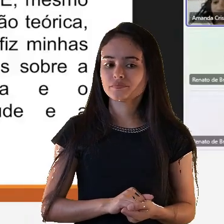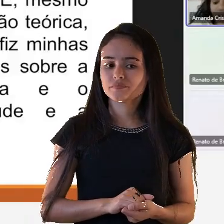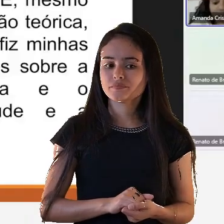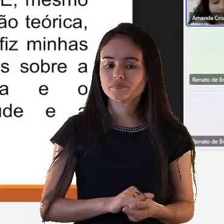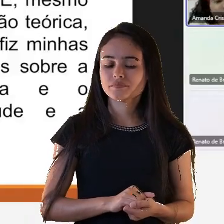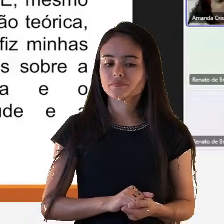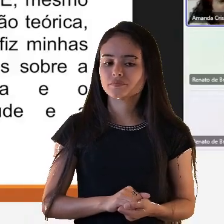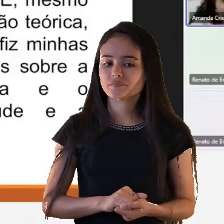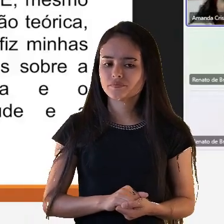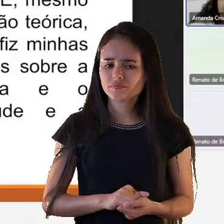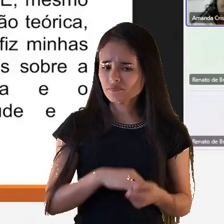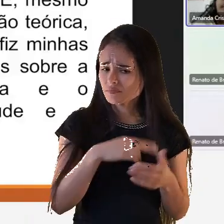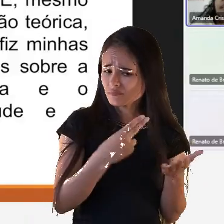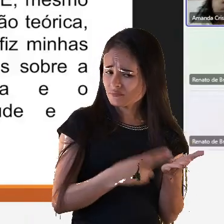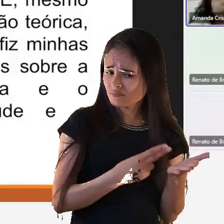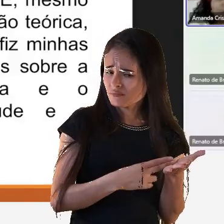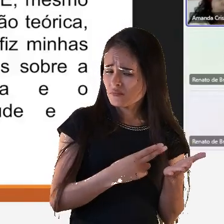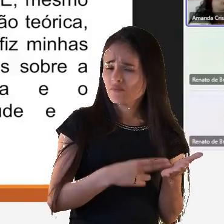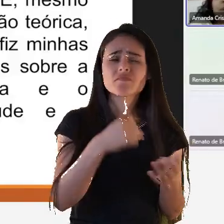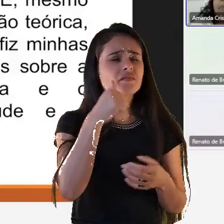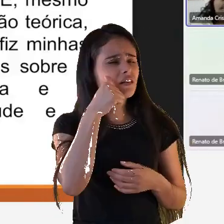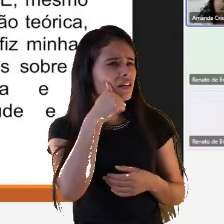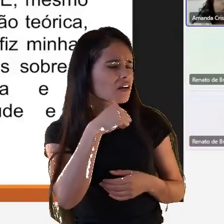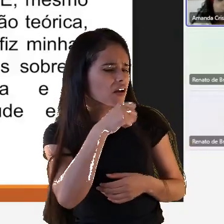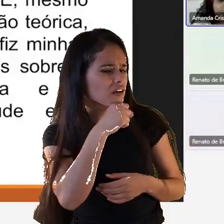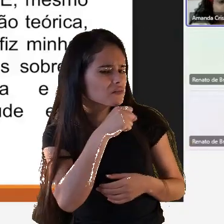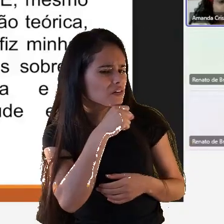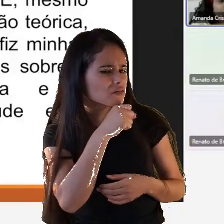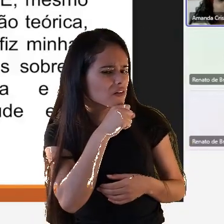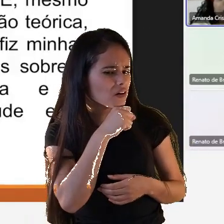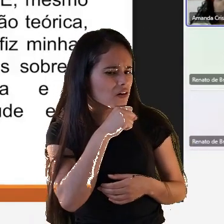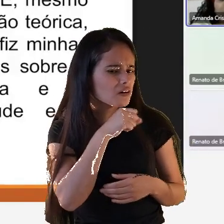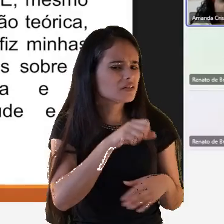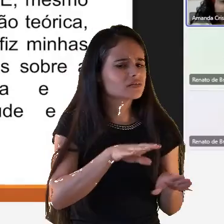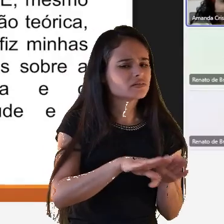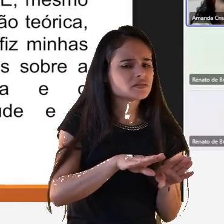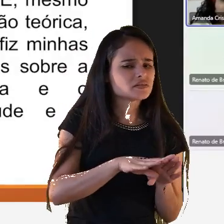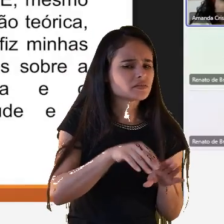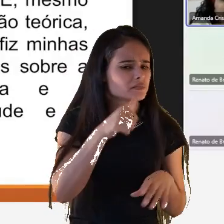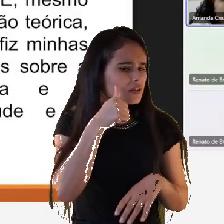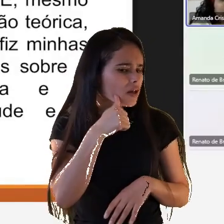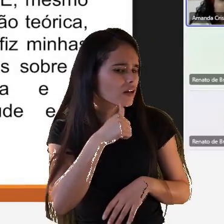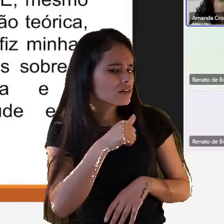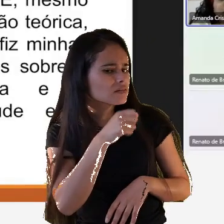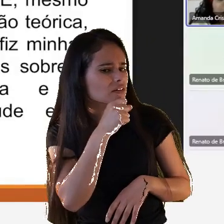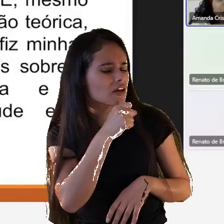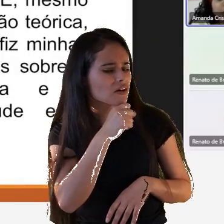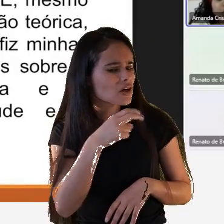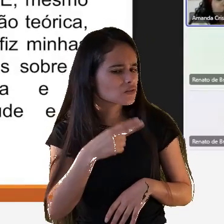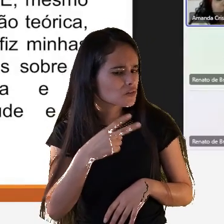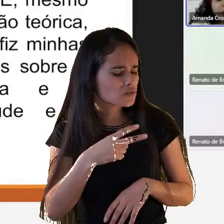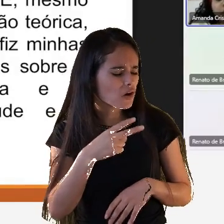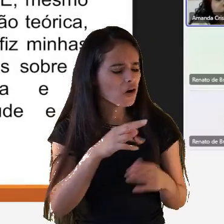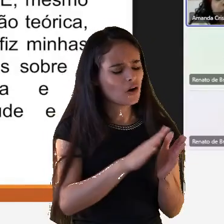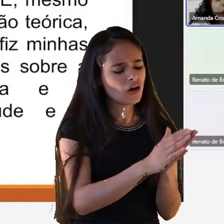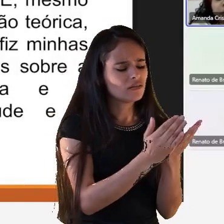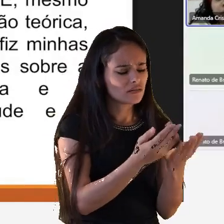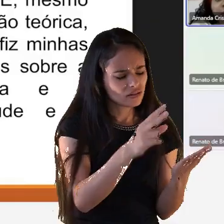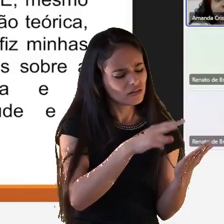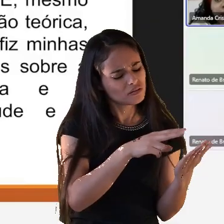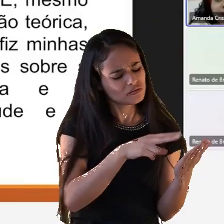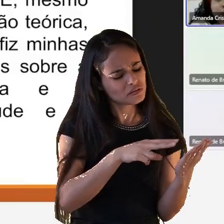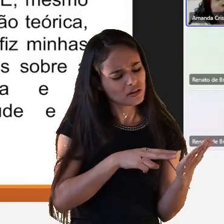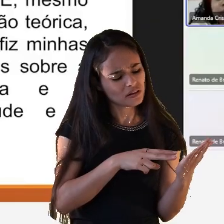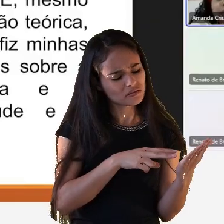Gonzalez, não ter lido Abdias, não ter lido boa parte, né, dos teóricos que a gente lê hoje e que